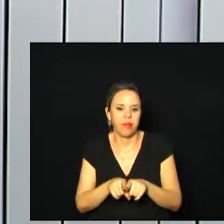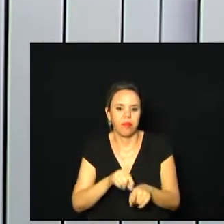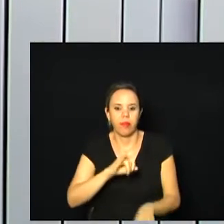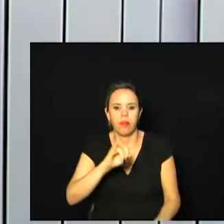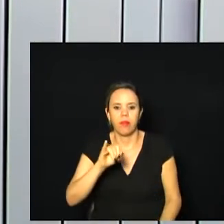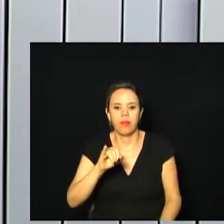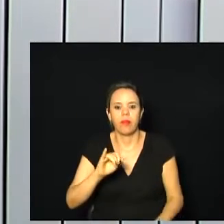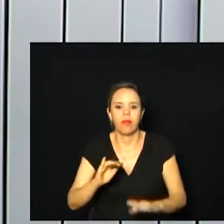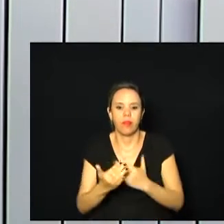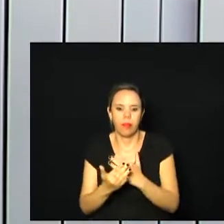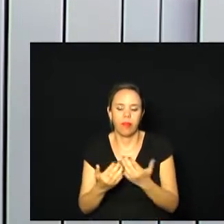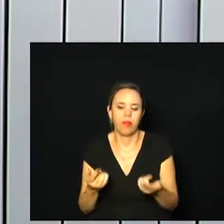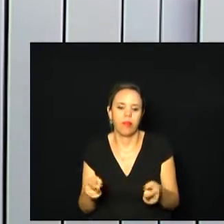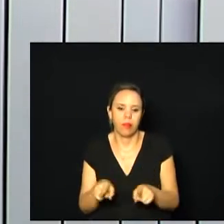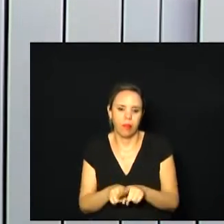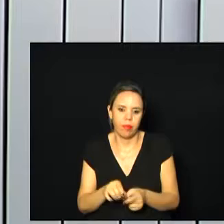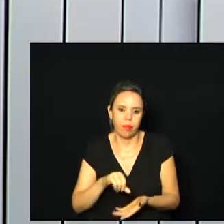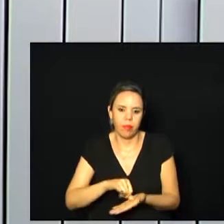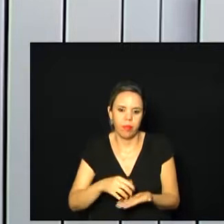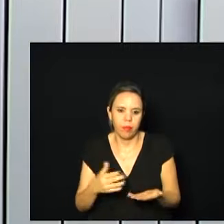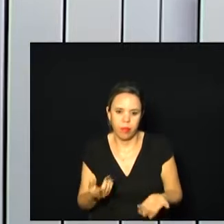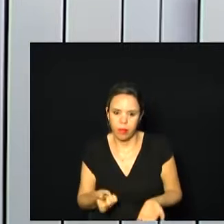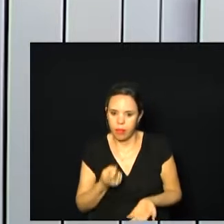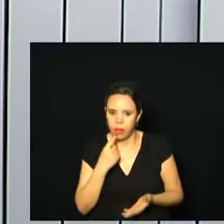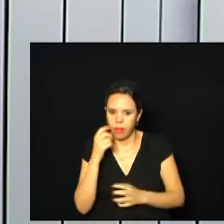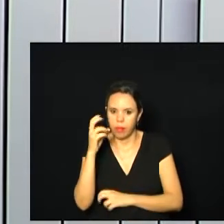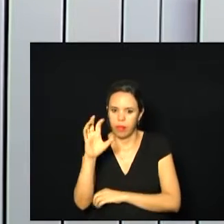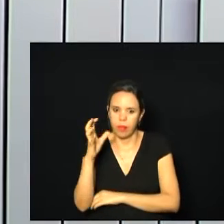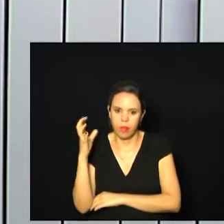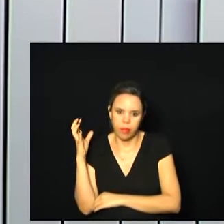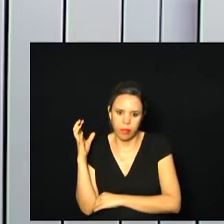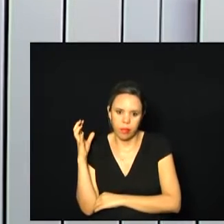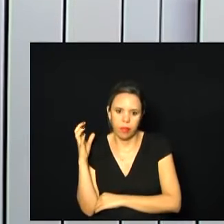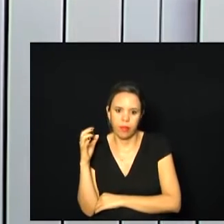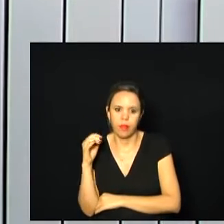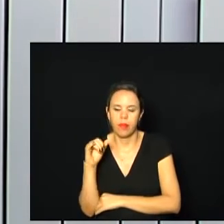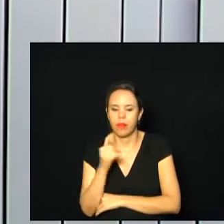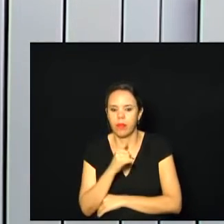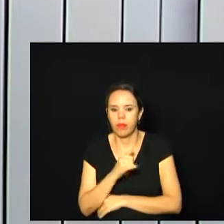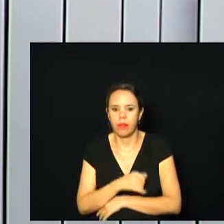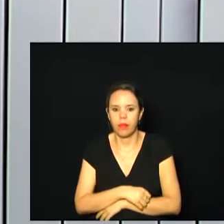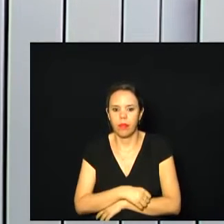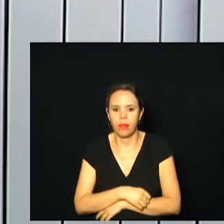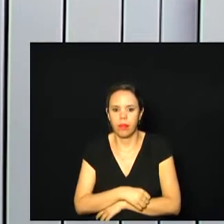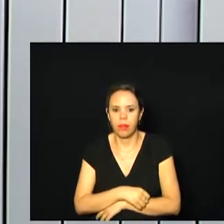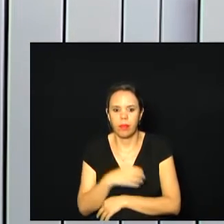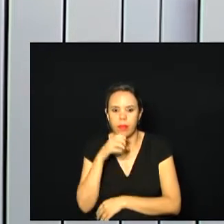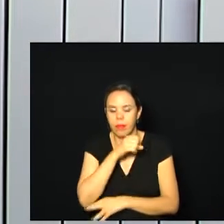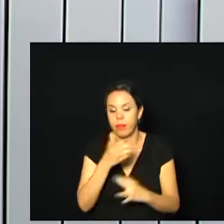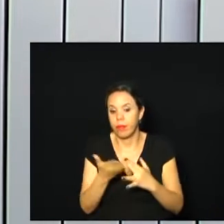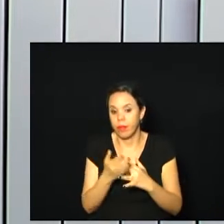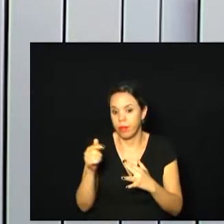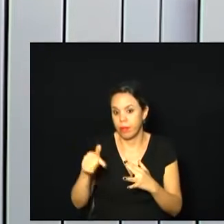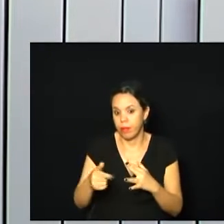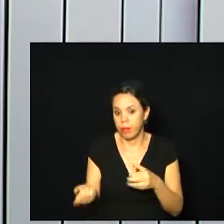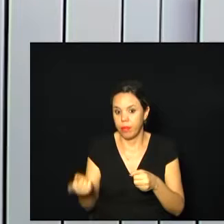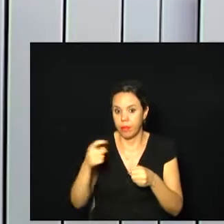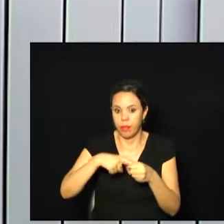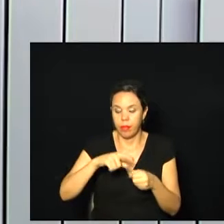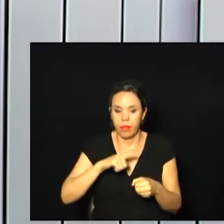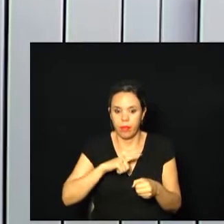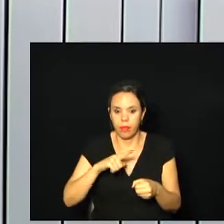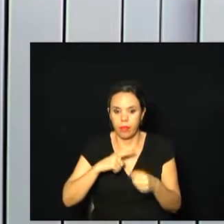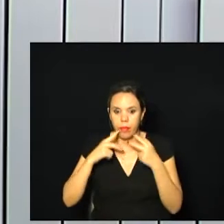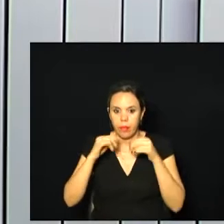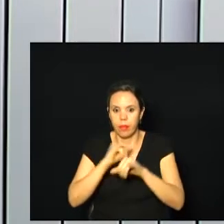Jardim Guanabara, né? Diretamente aí do Bosque dos Italianos. Hora de um rápido intervalo. Na volta tem